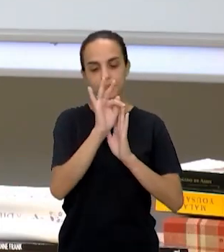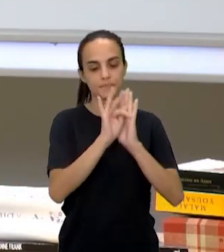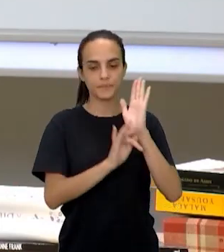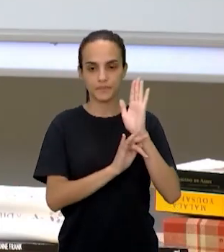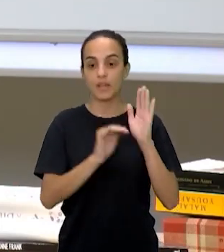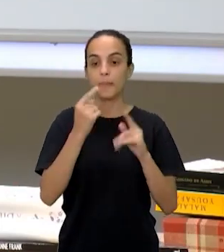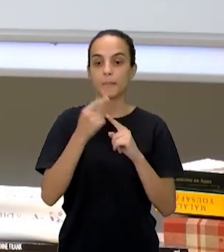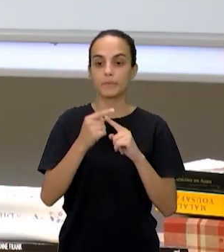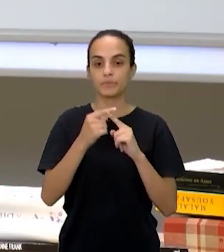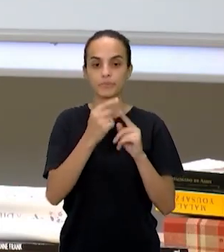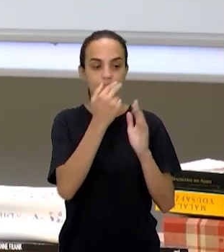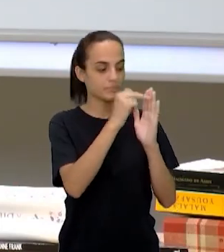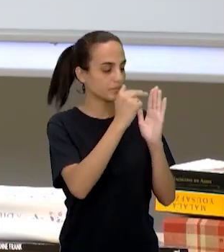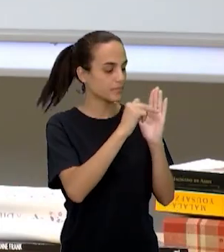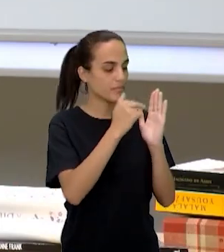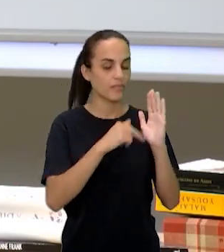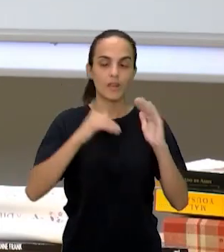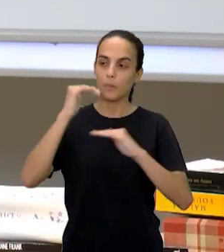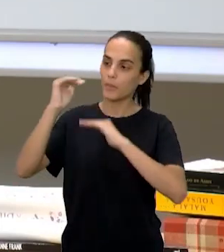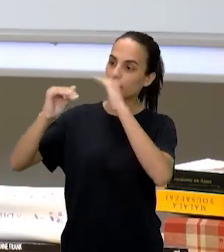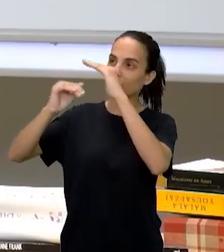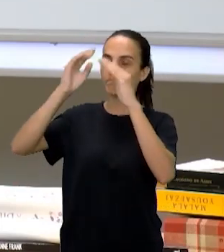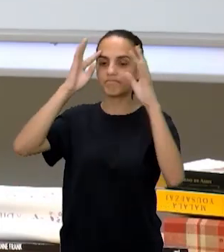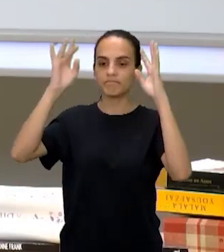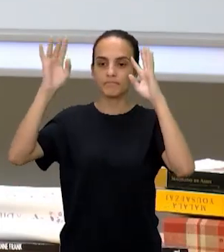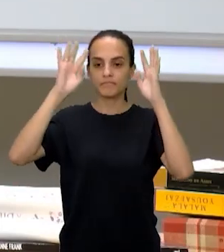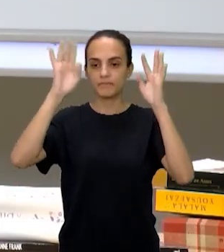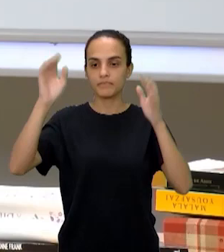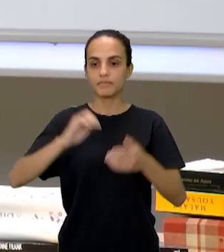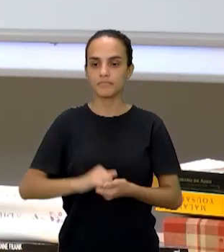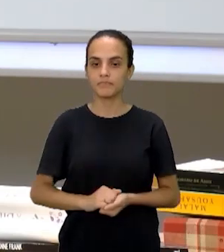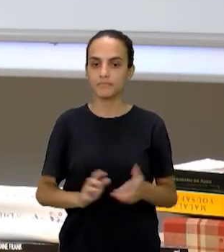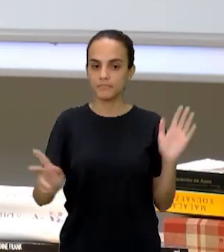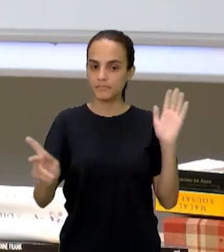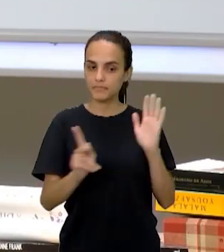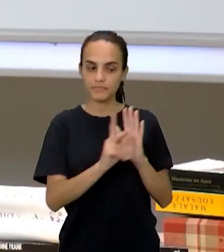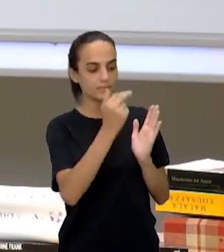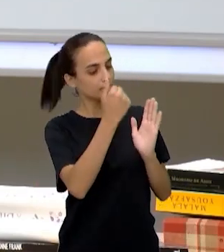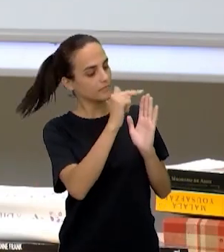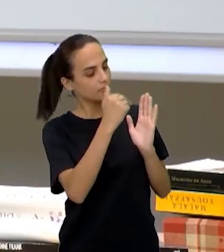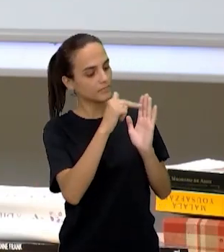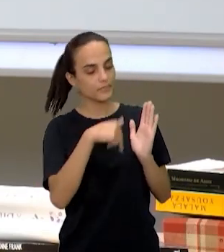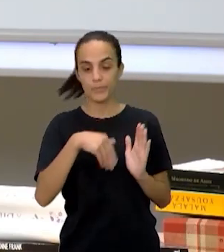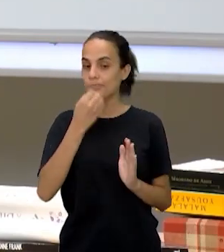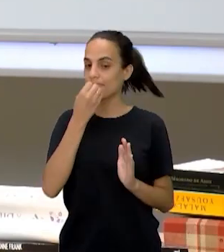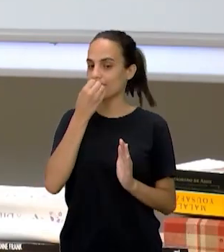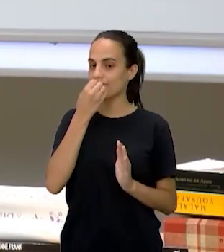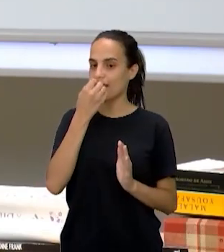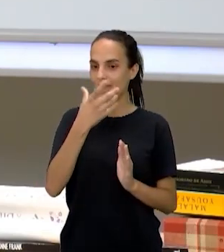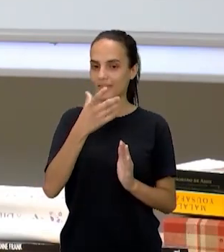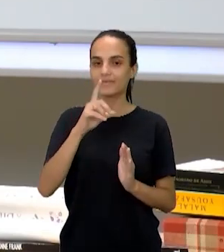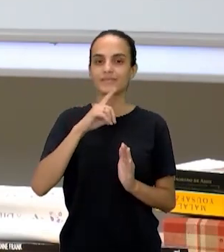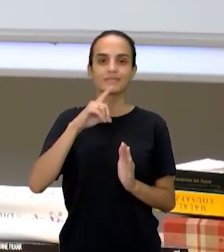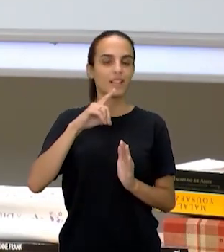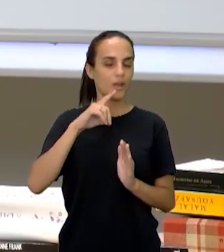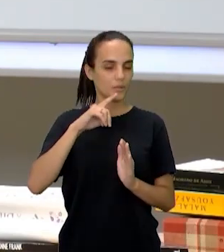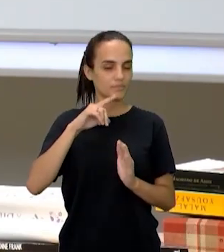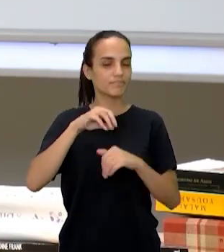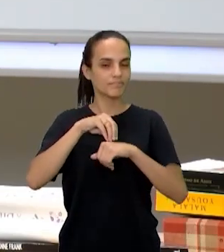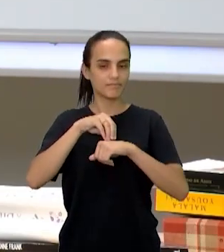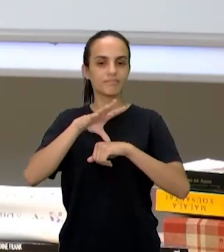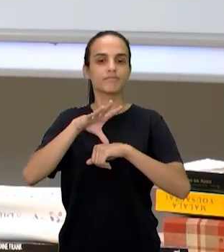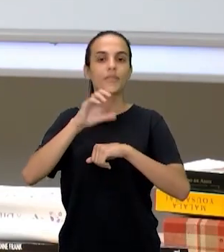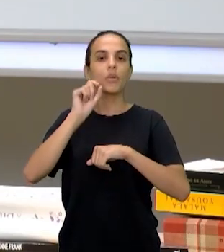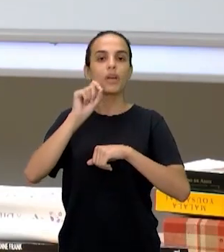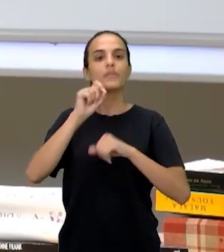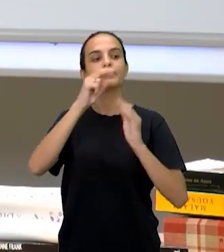porque a escrita é um processo de reflexão. E para escrever bem tem um segredo, e o segredo é